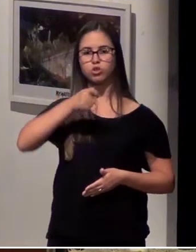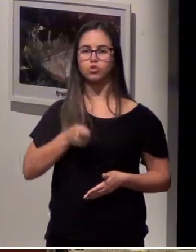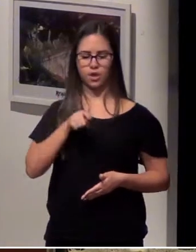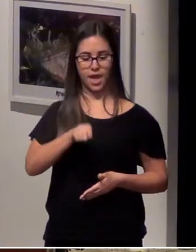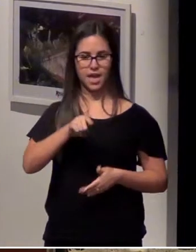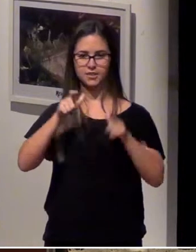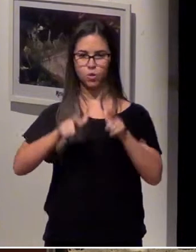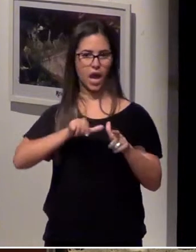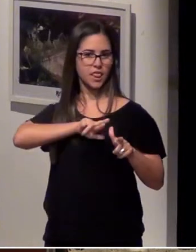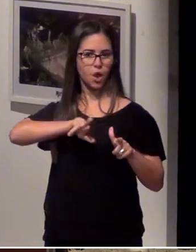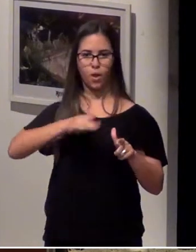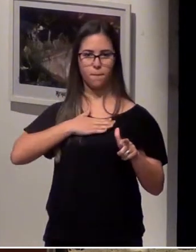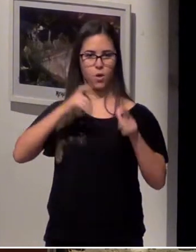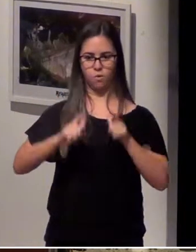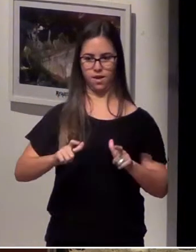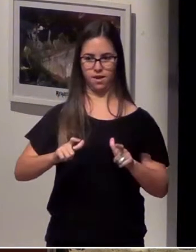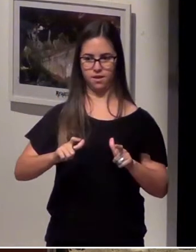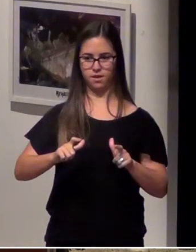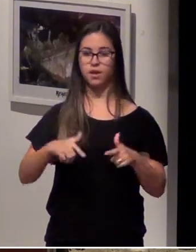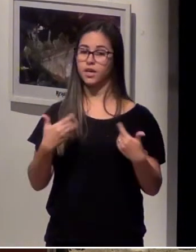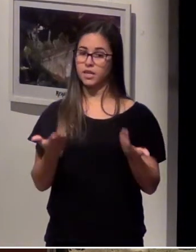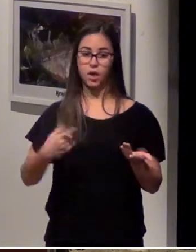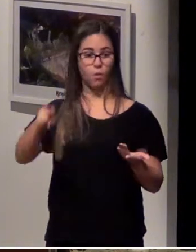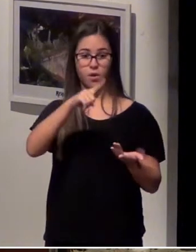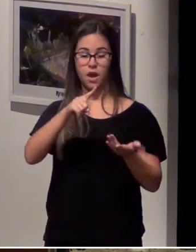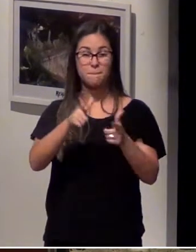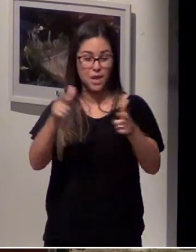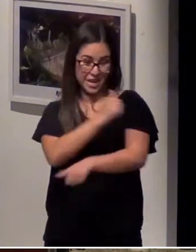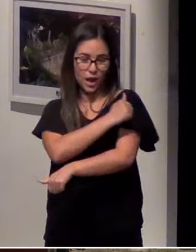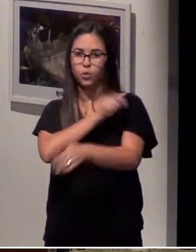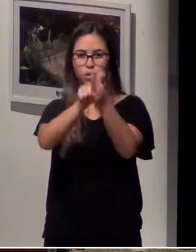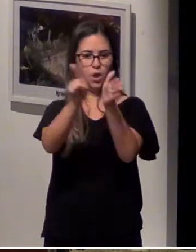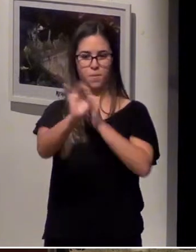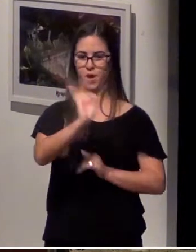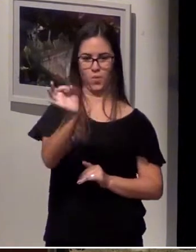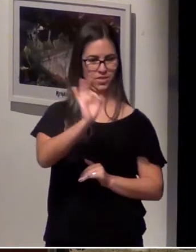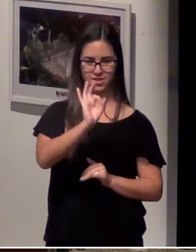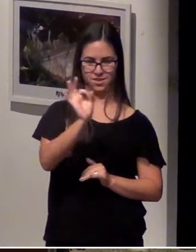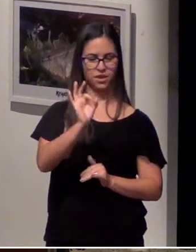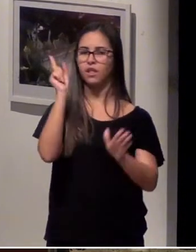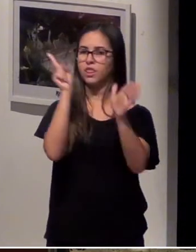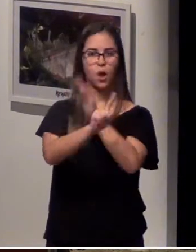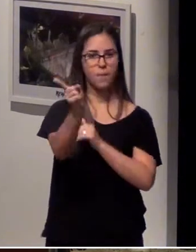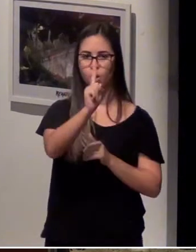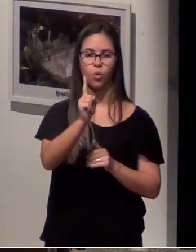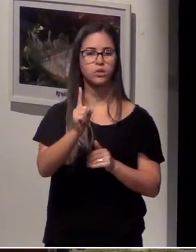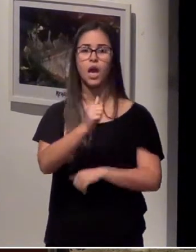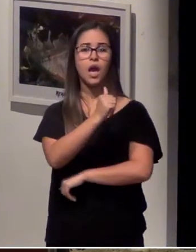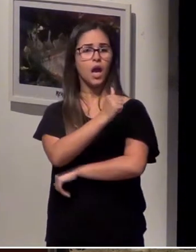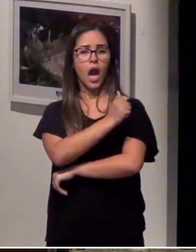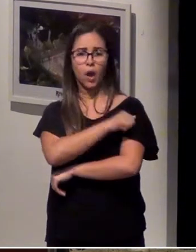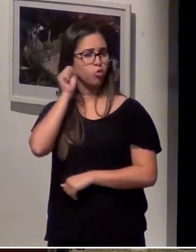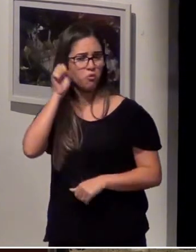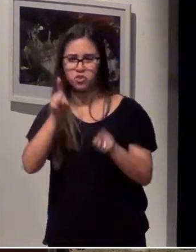esse lugar não é o meu lugar. Então, eles não perguntam. Eles não perguntam, nem os